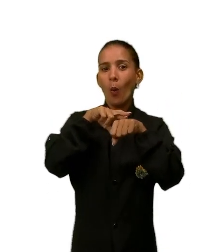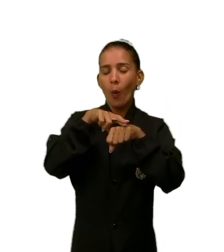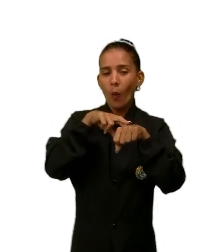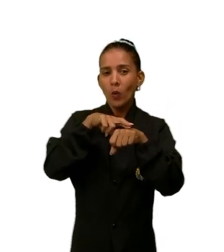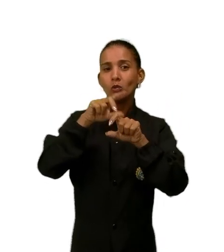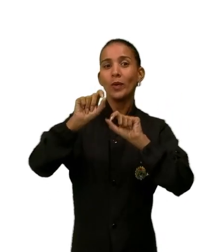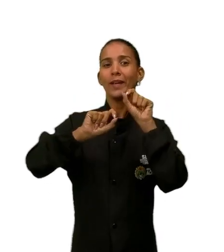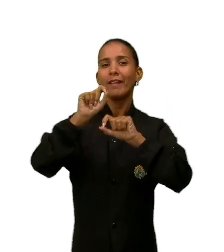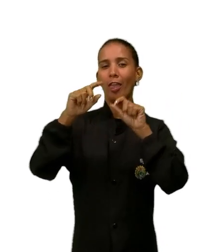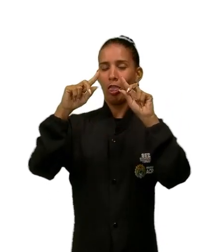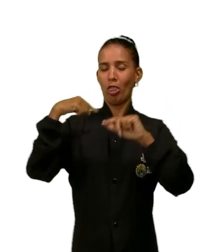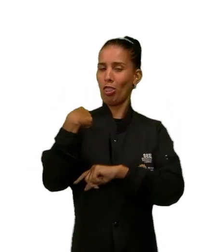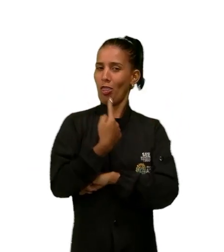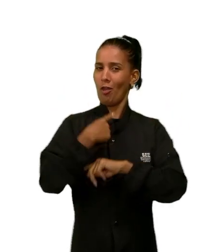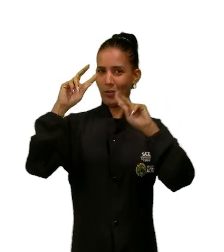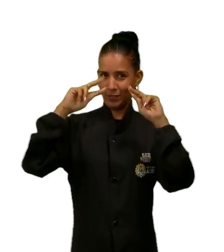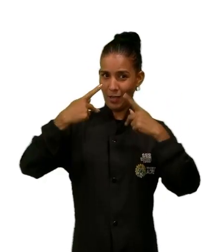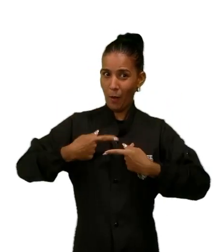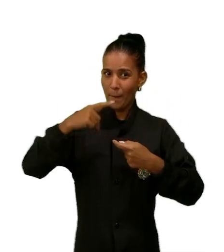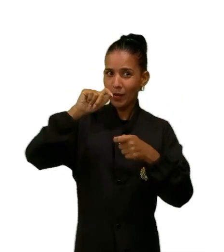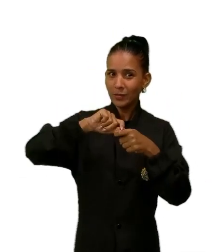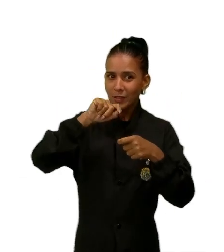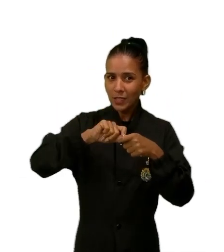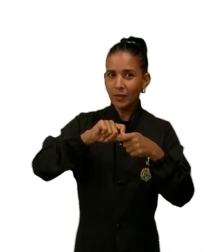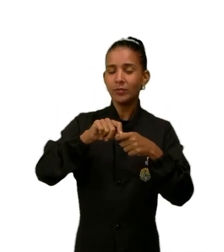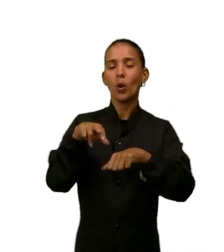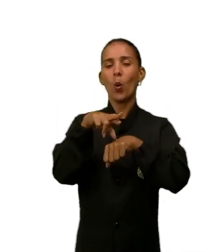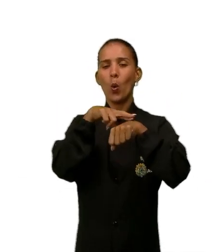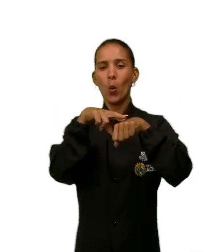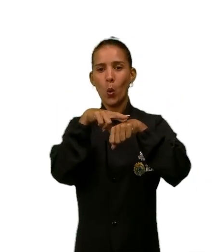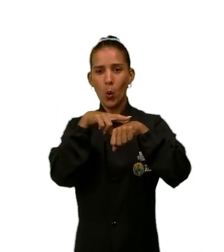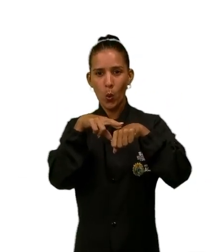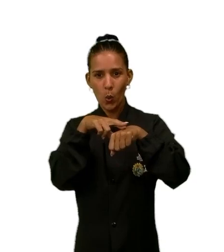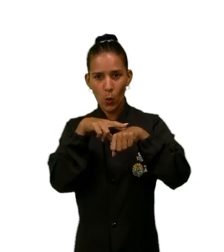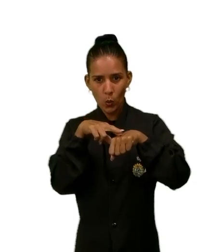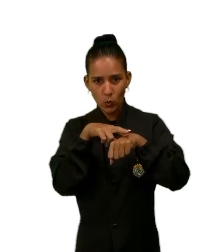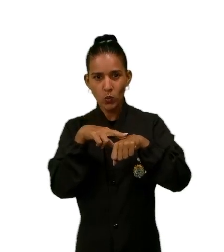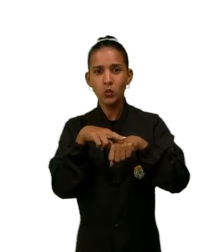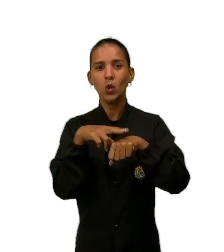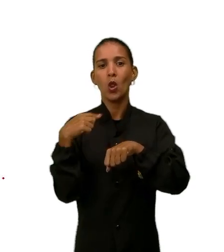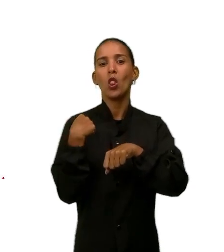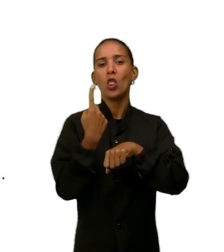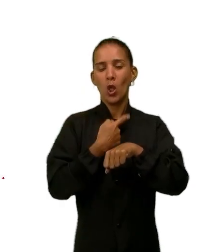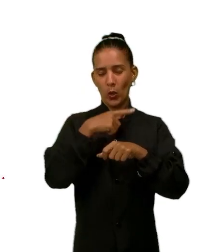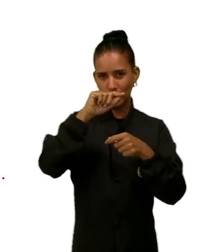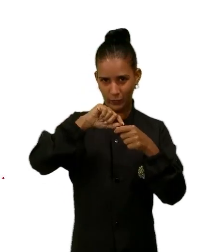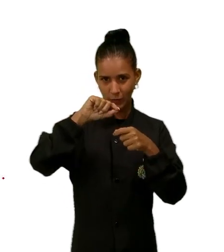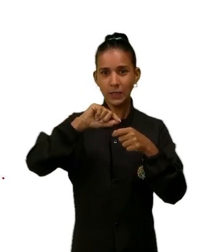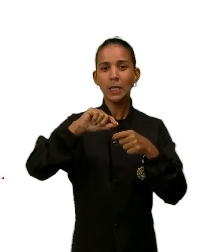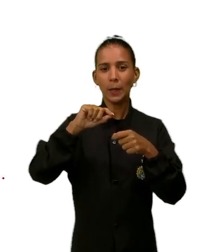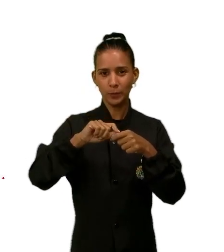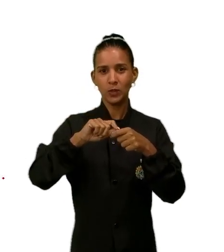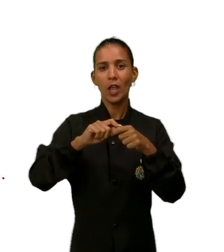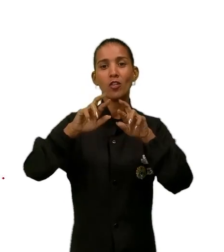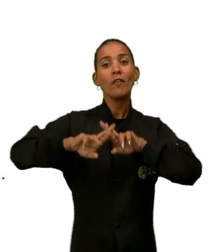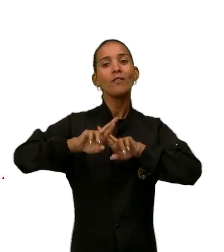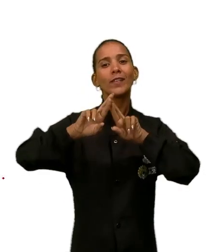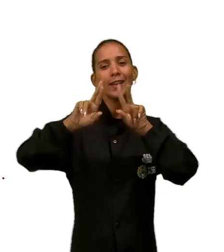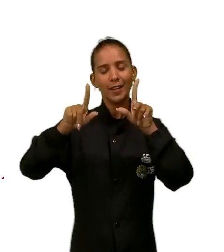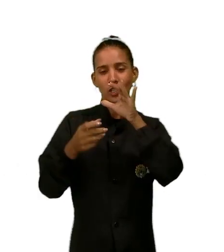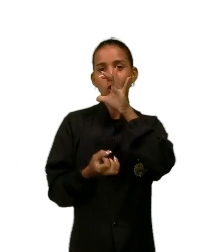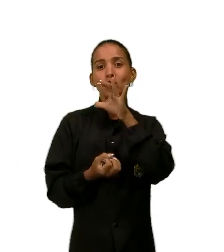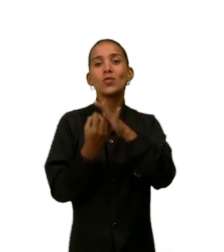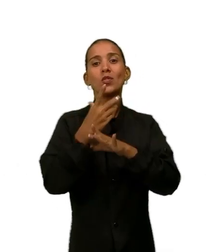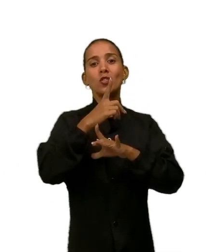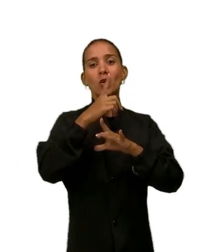homens. Né? Então, aqui, tanto nessa última fileira, nesse último período, e aqui na família dos actinídeos